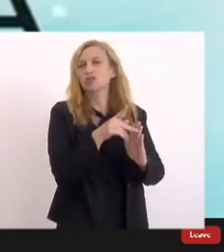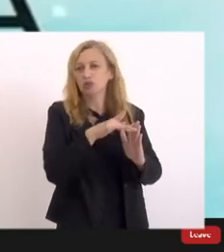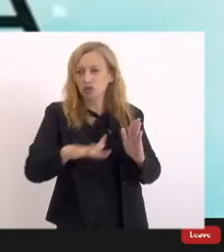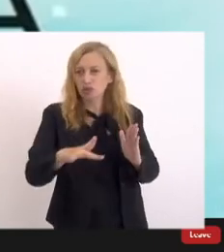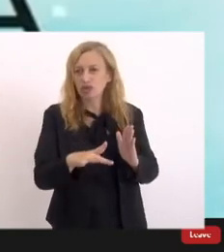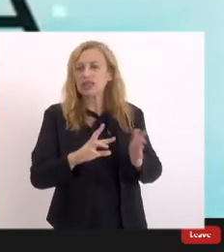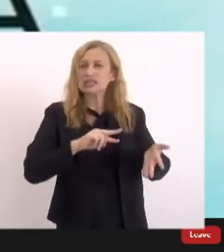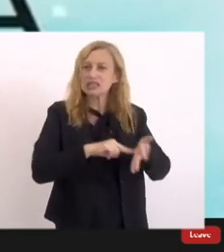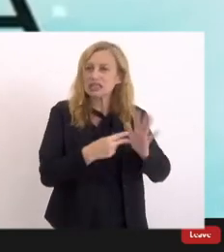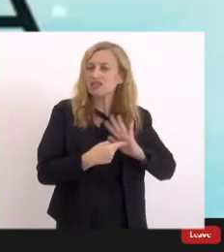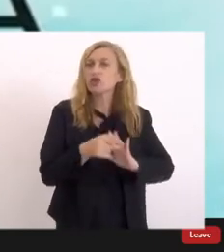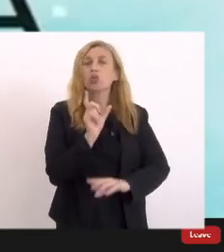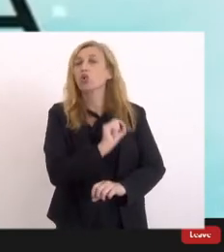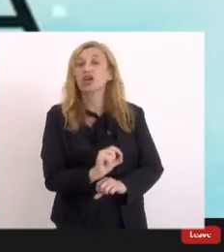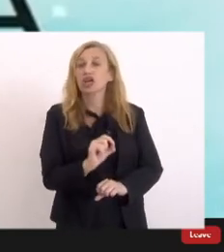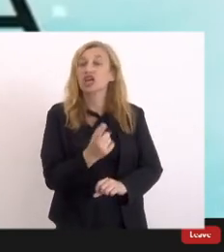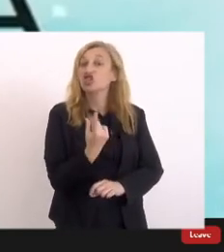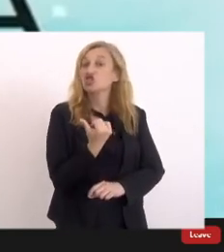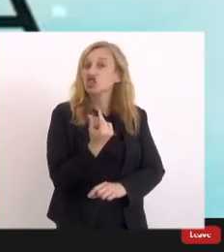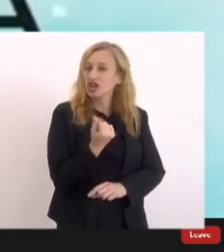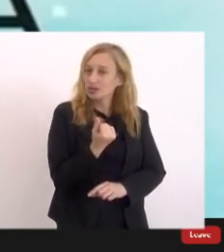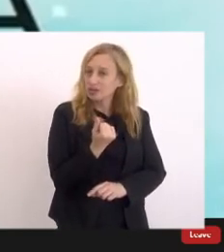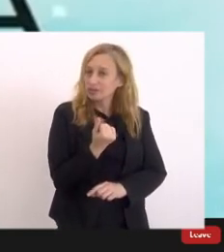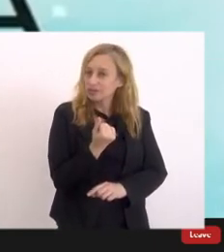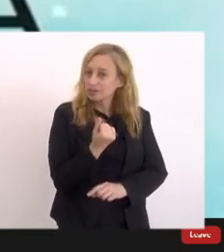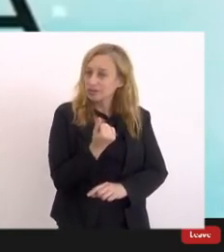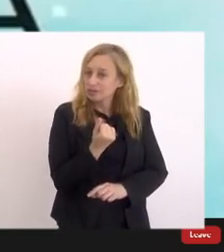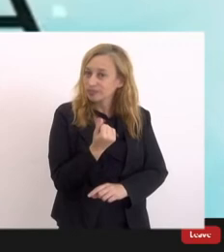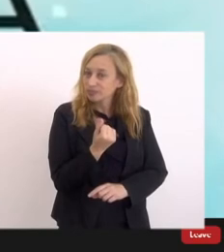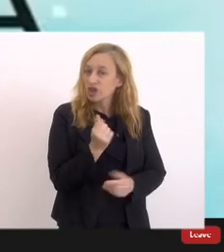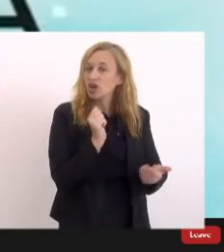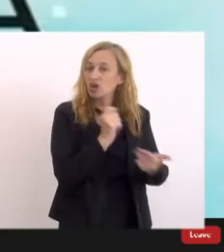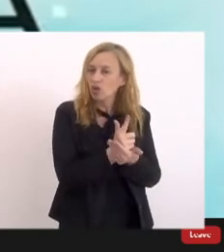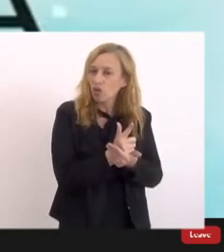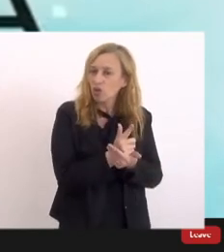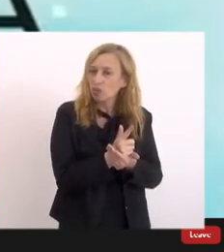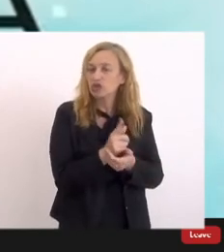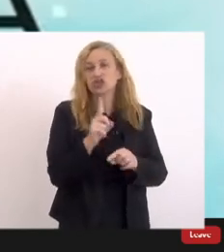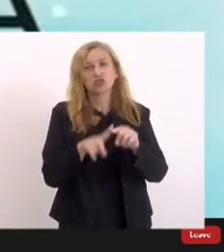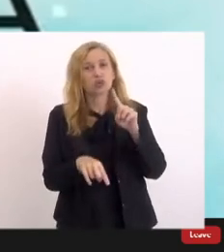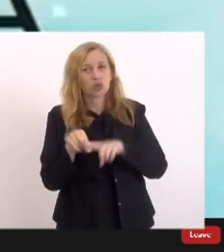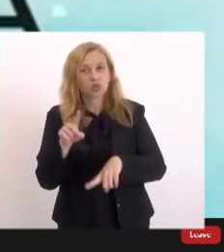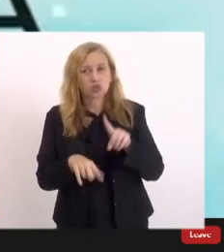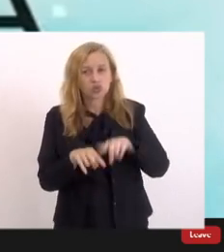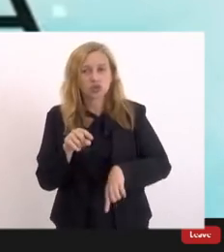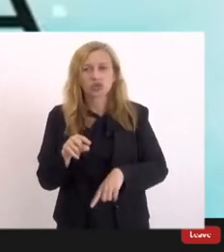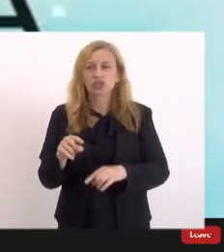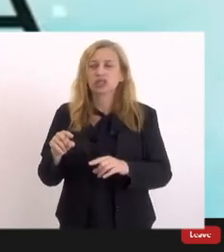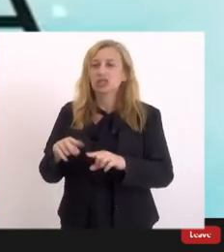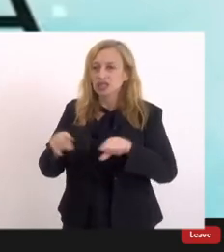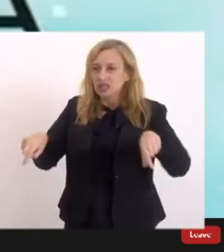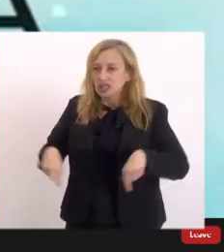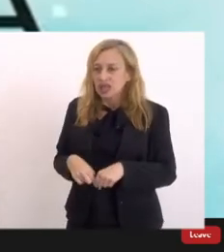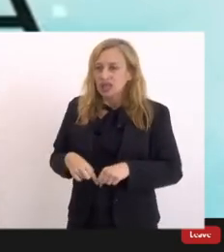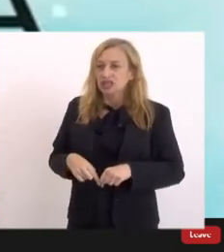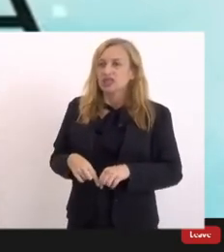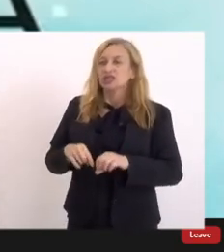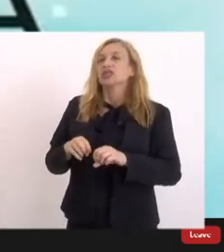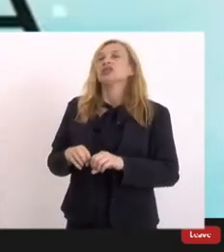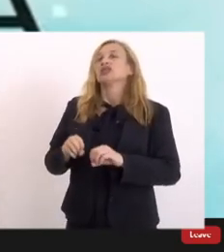Isso significa dinheiro para a compra de equipamentos, as salas de aula arejadas,